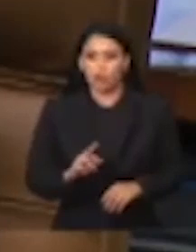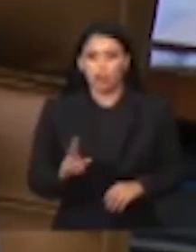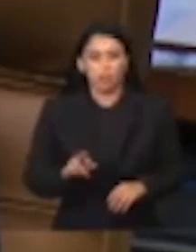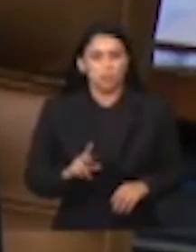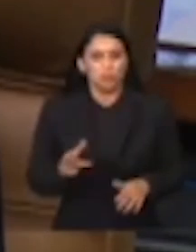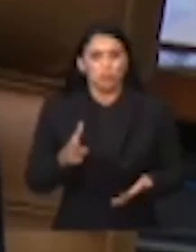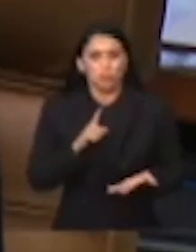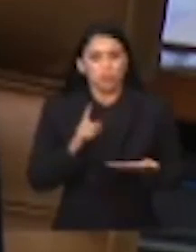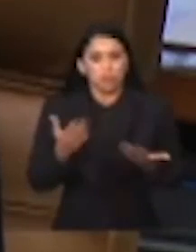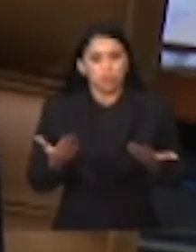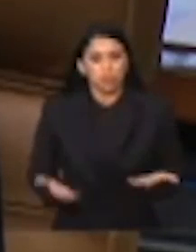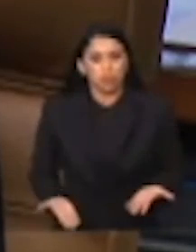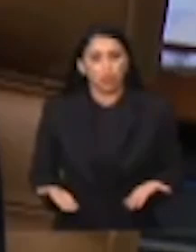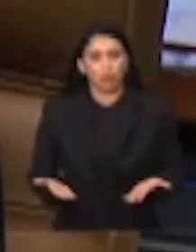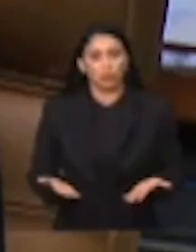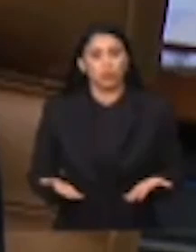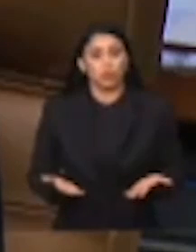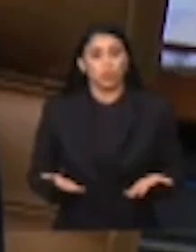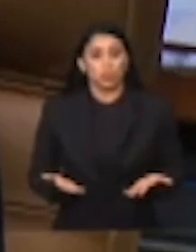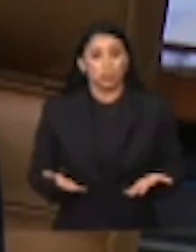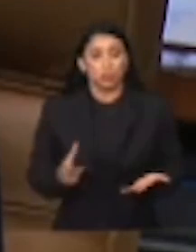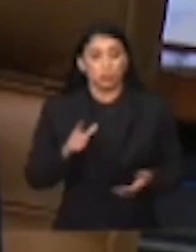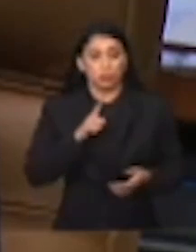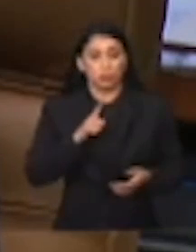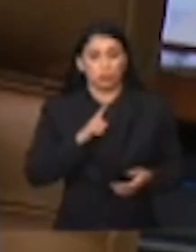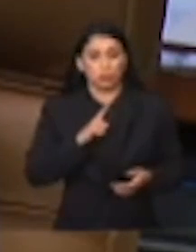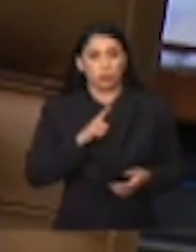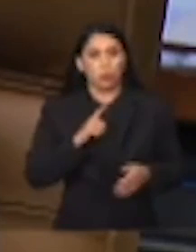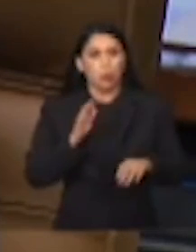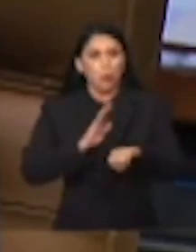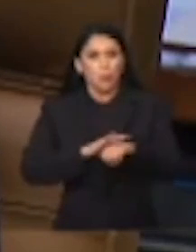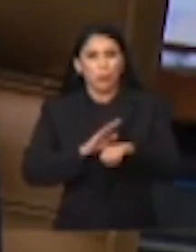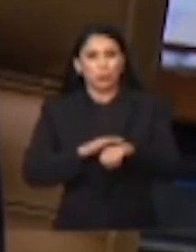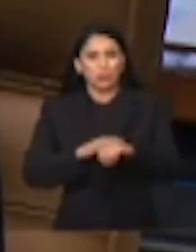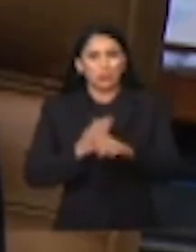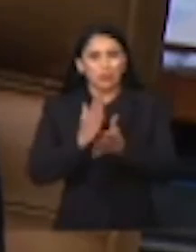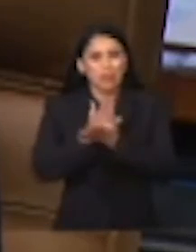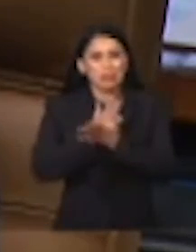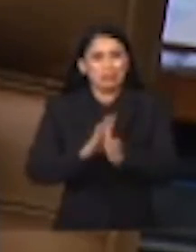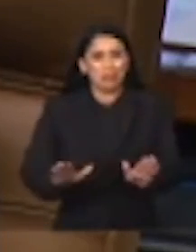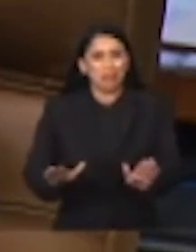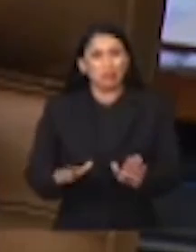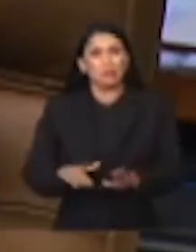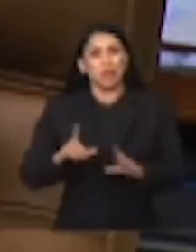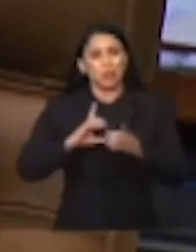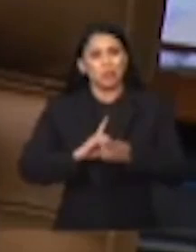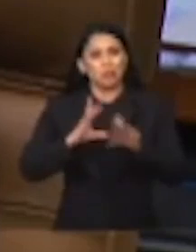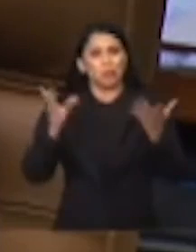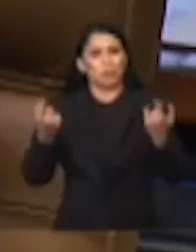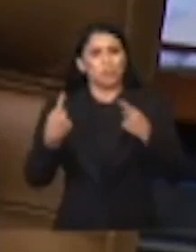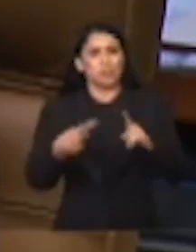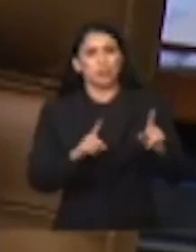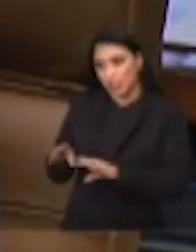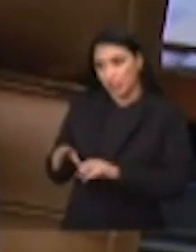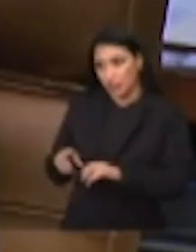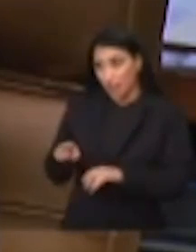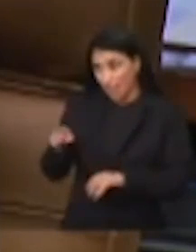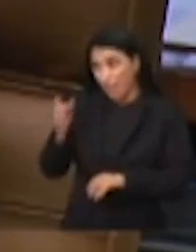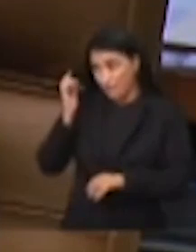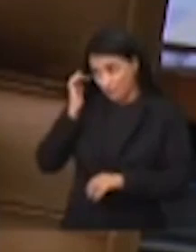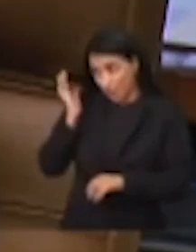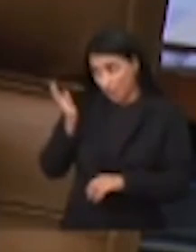em horas de tentativa de subversão ou de erosão democrática e contra o estado de direito